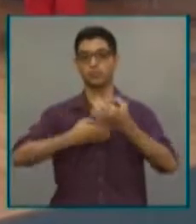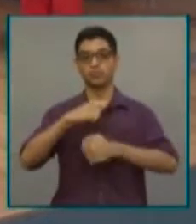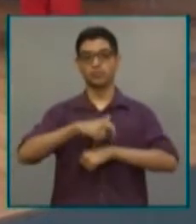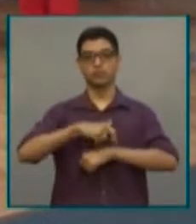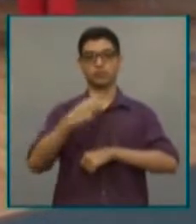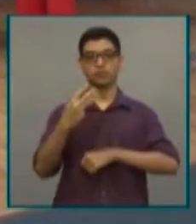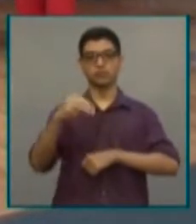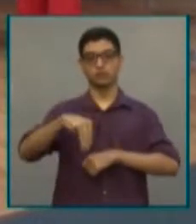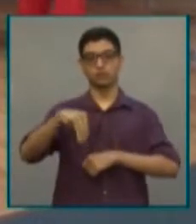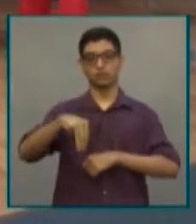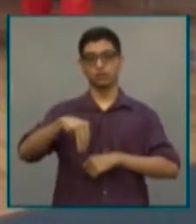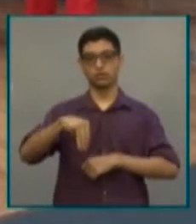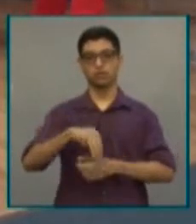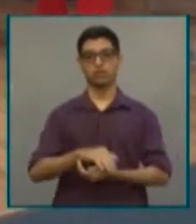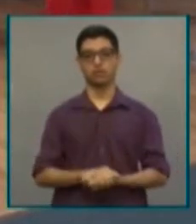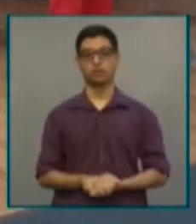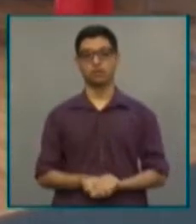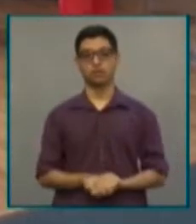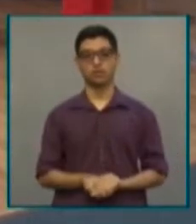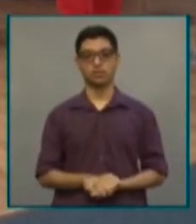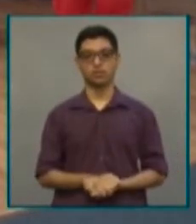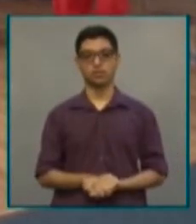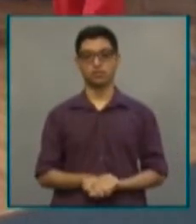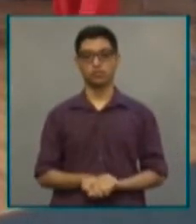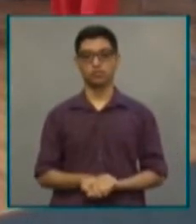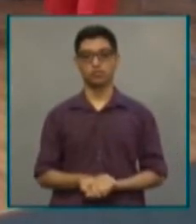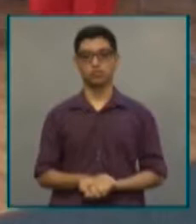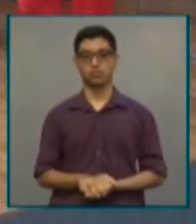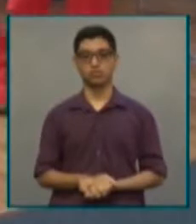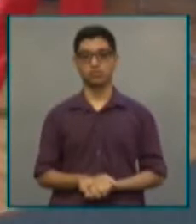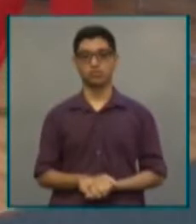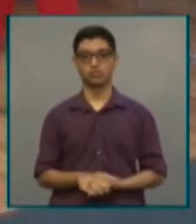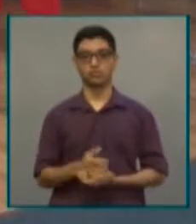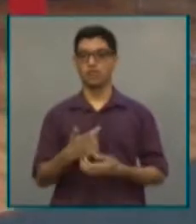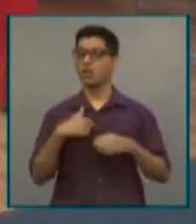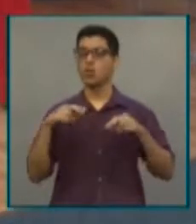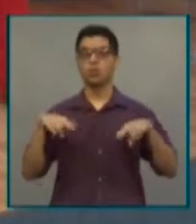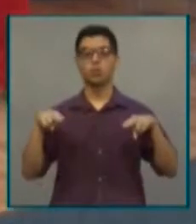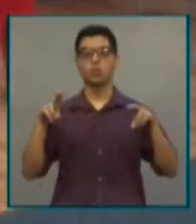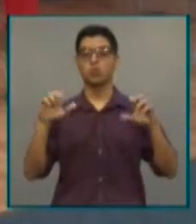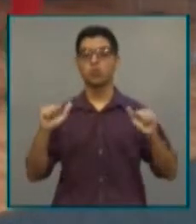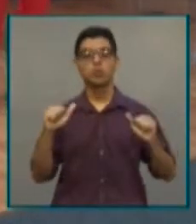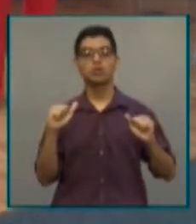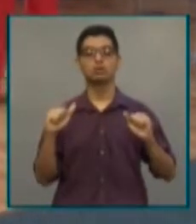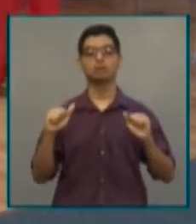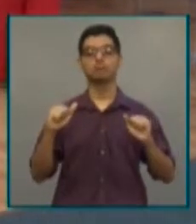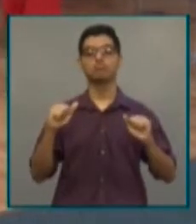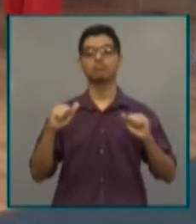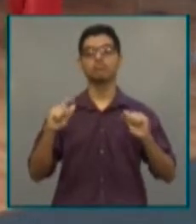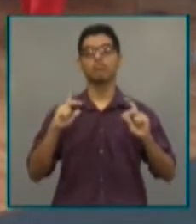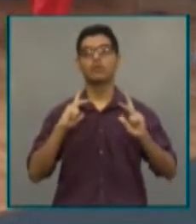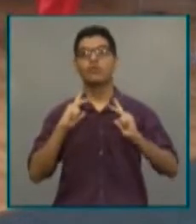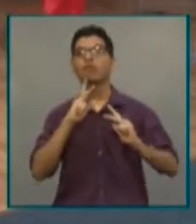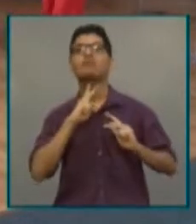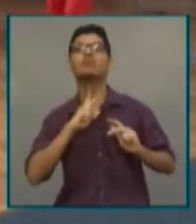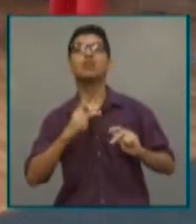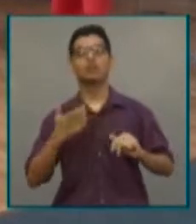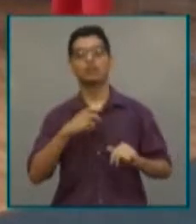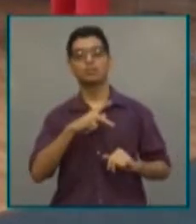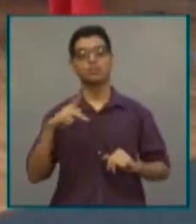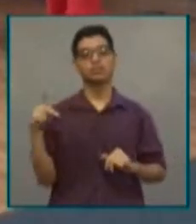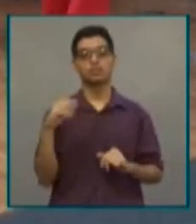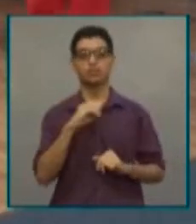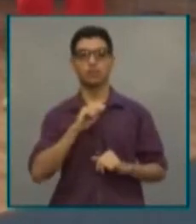3 minutos. Nunca tive um projeto pessoal de ser presidente da OAB. Sou uma mulher